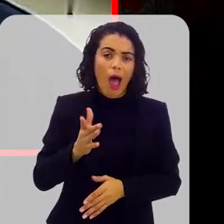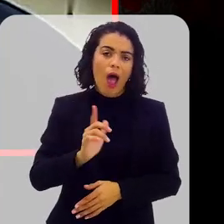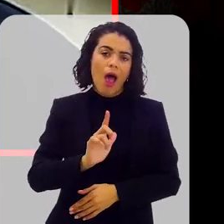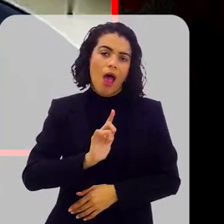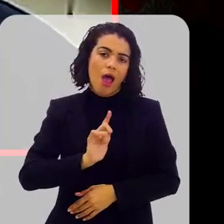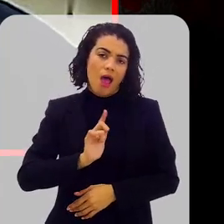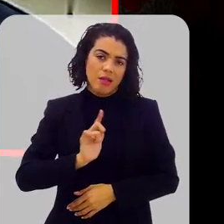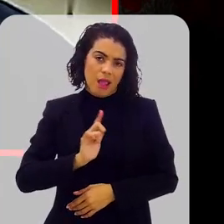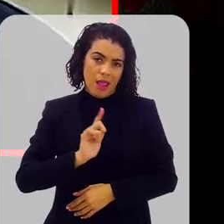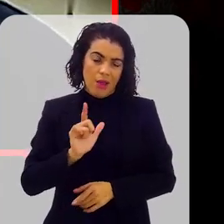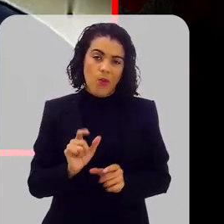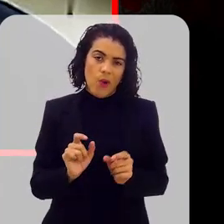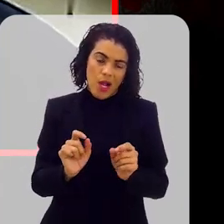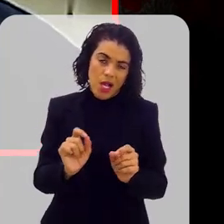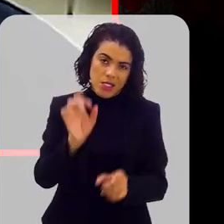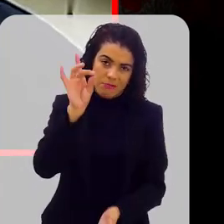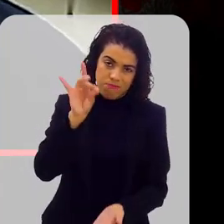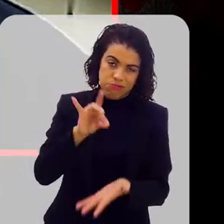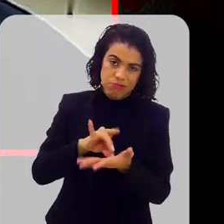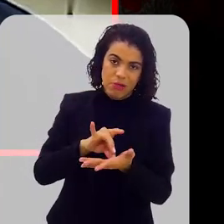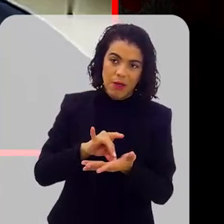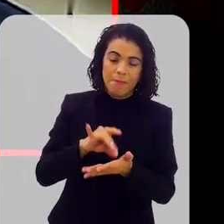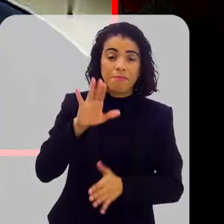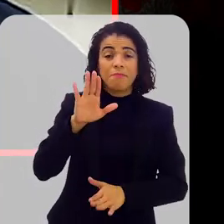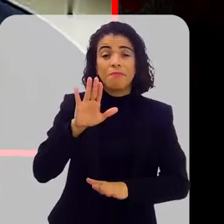câncer de intestino já estabelecido, né?